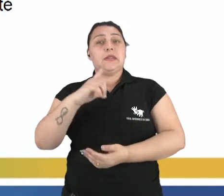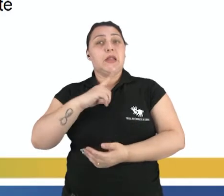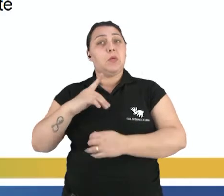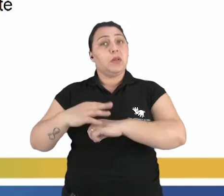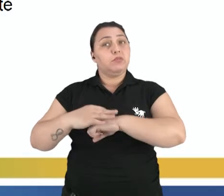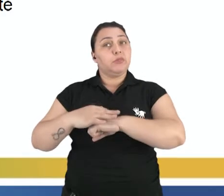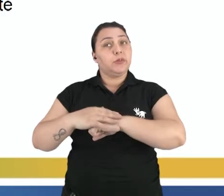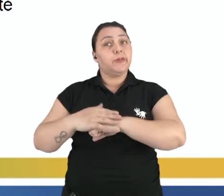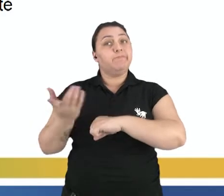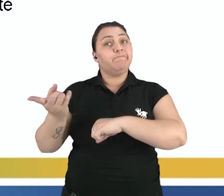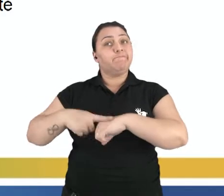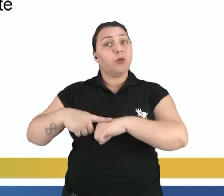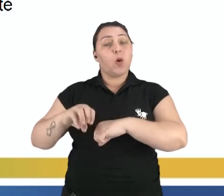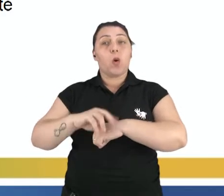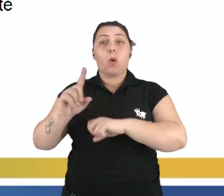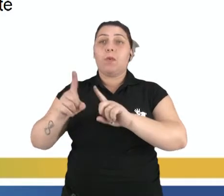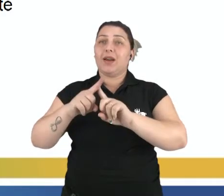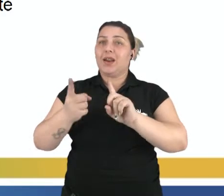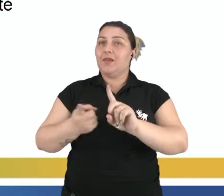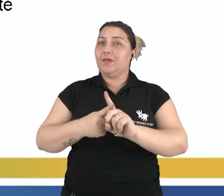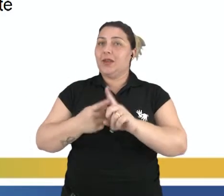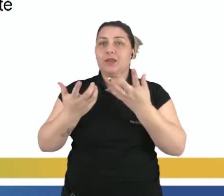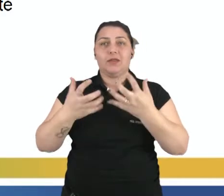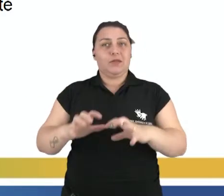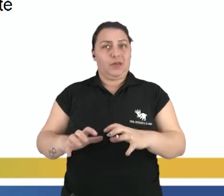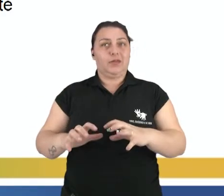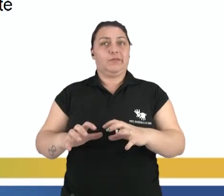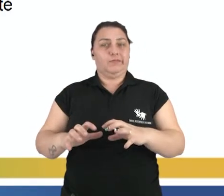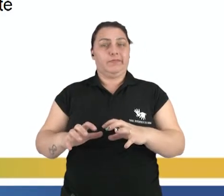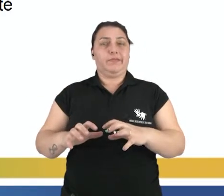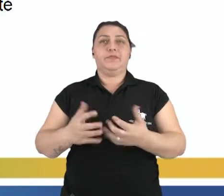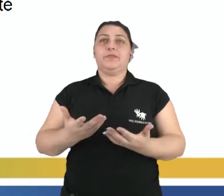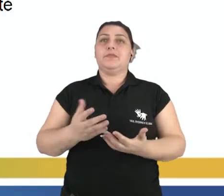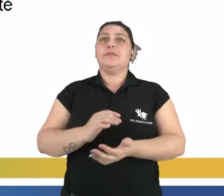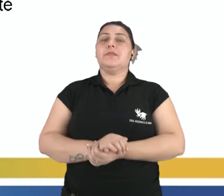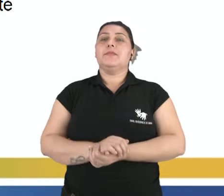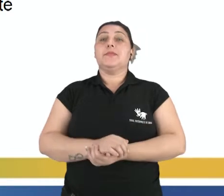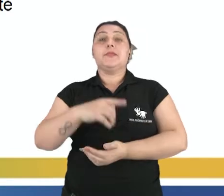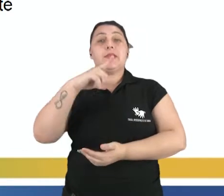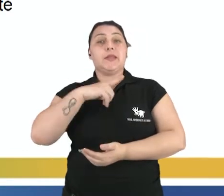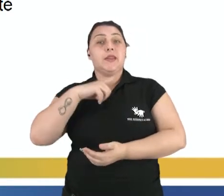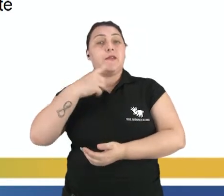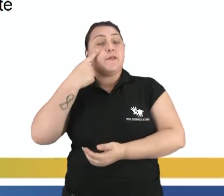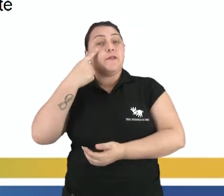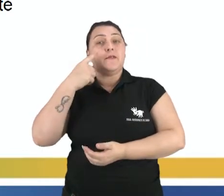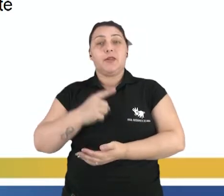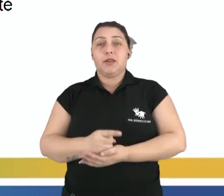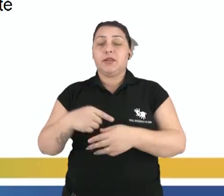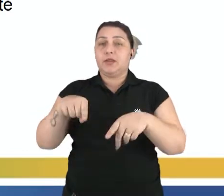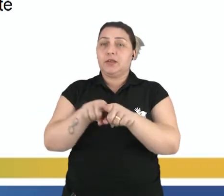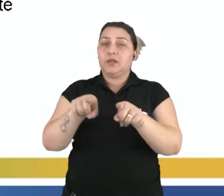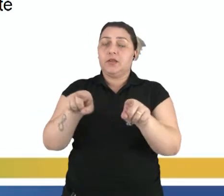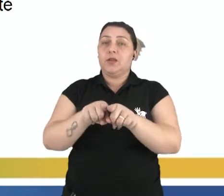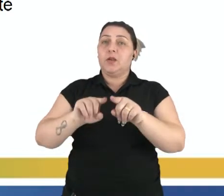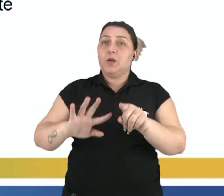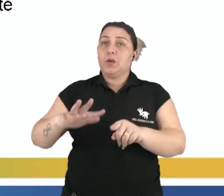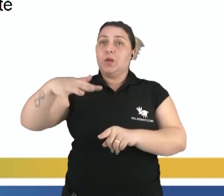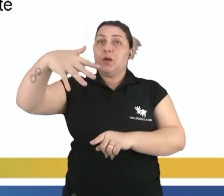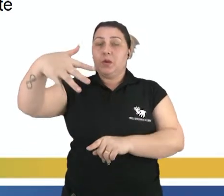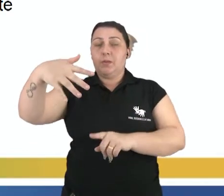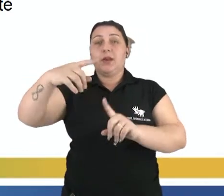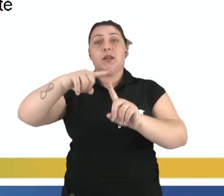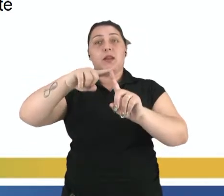uma doença, ou uma gravidez indesejada. Com isso, tem se observado, então, o aumento